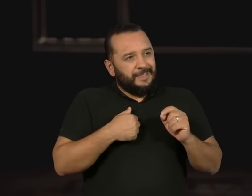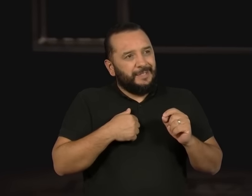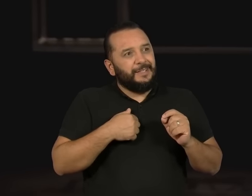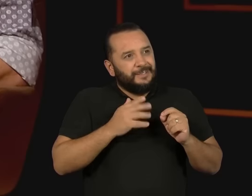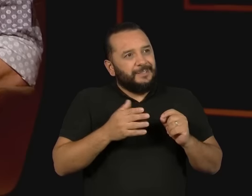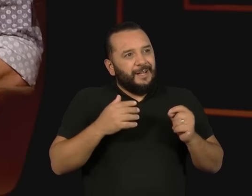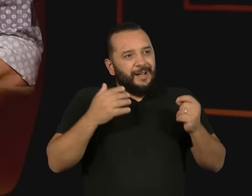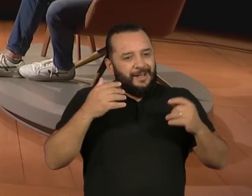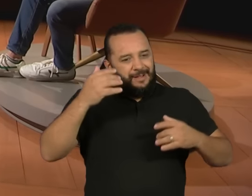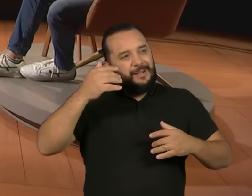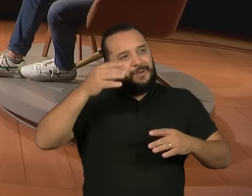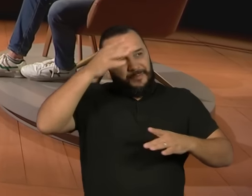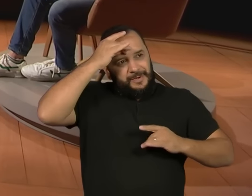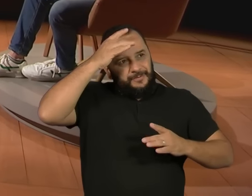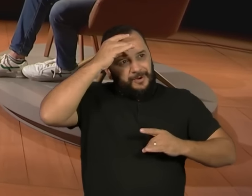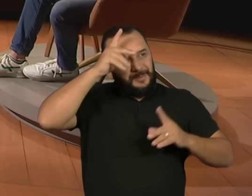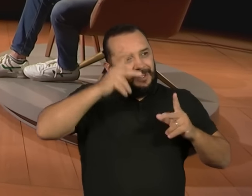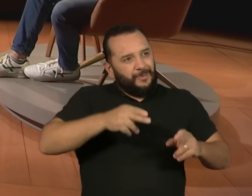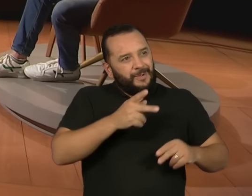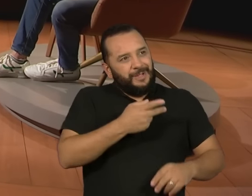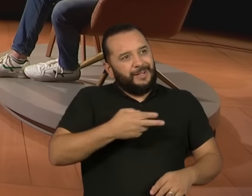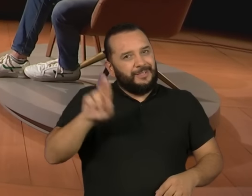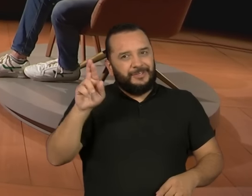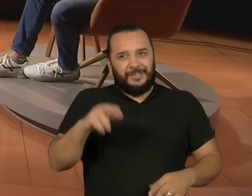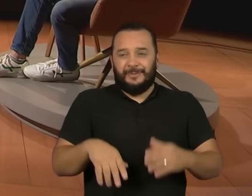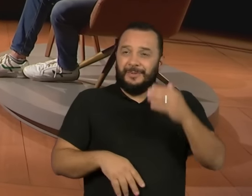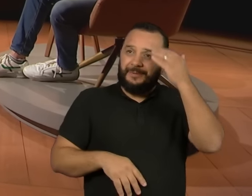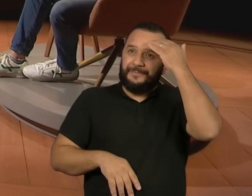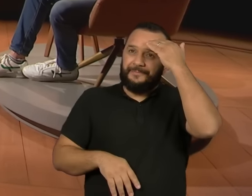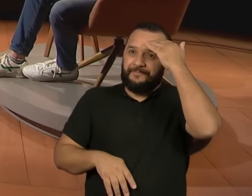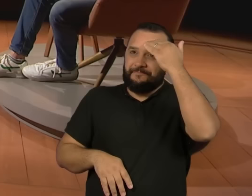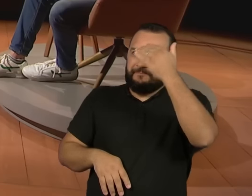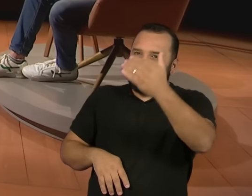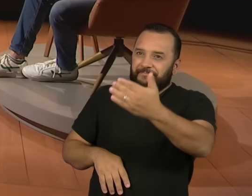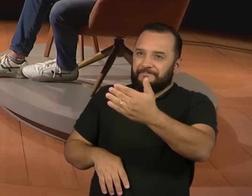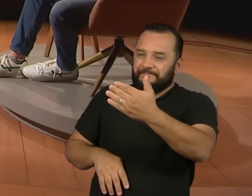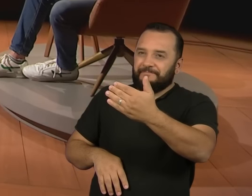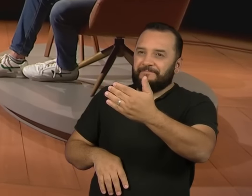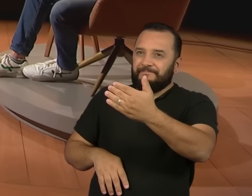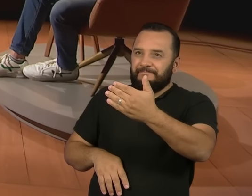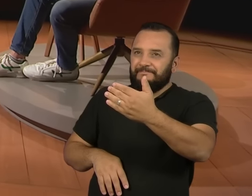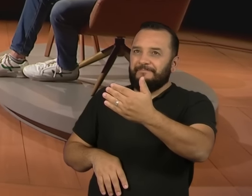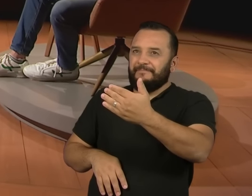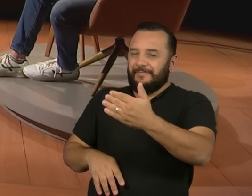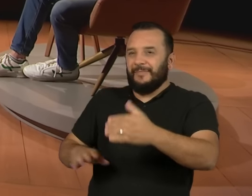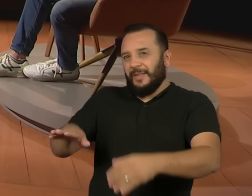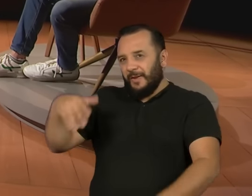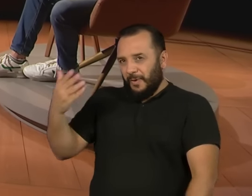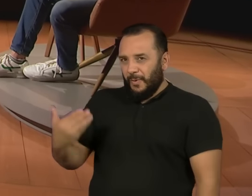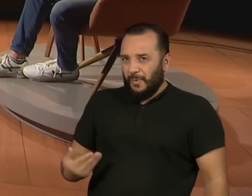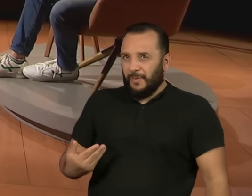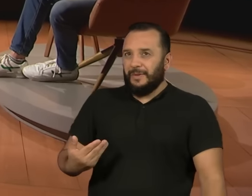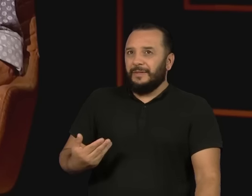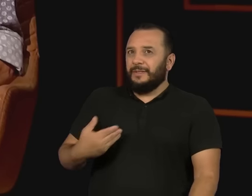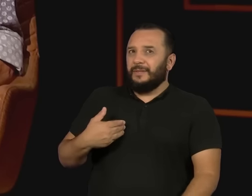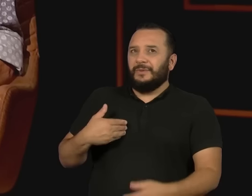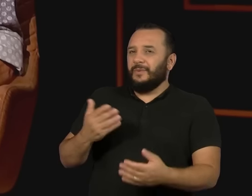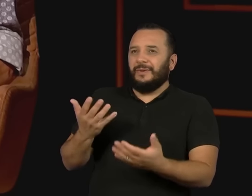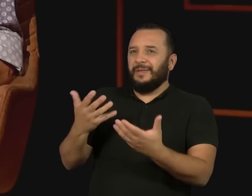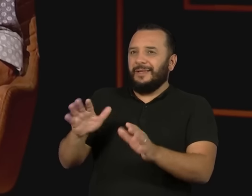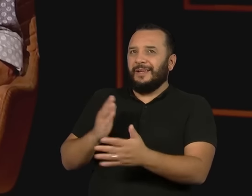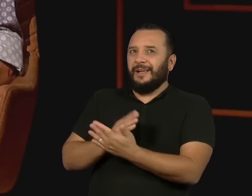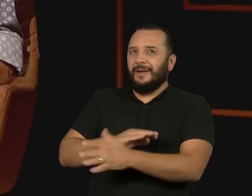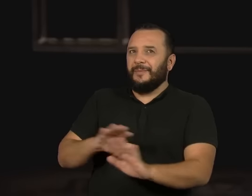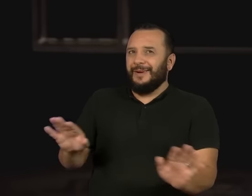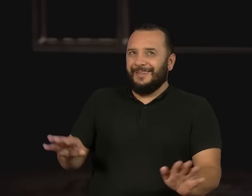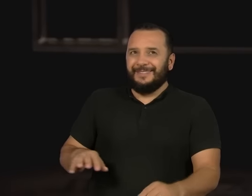religião. E eu que agradeço demais. Para mim é É uma honra. Eu não queria que acabasse, não, gente. A